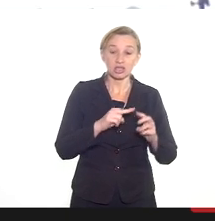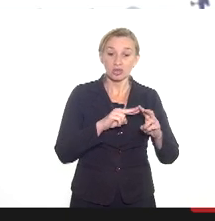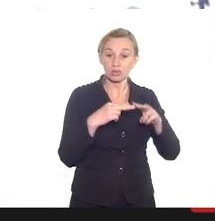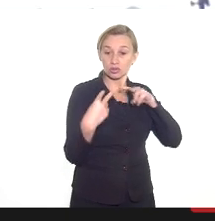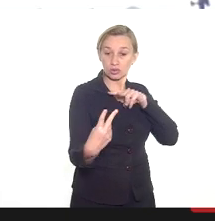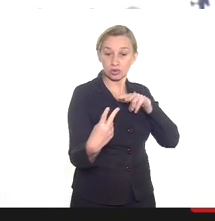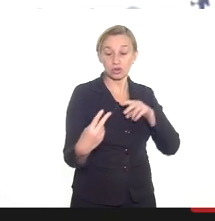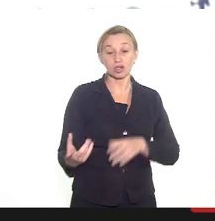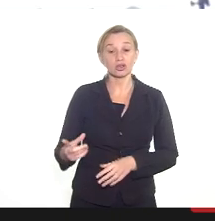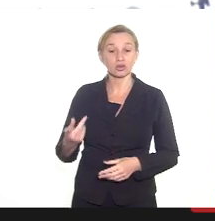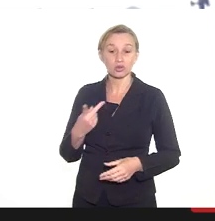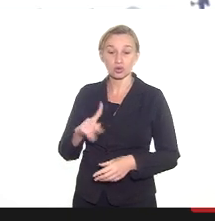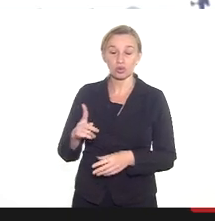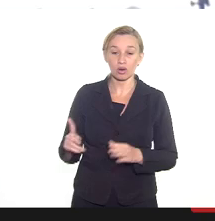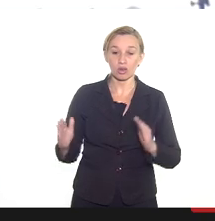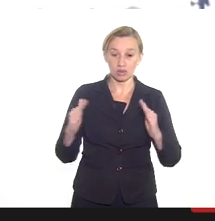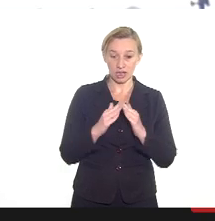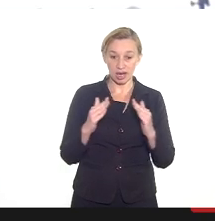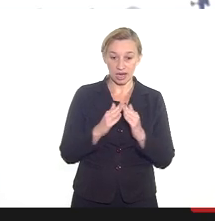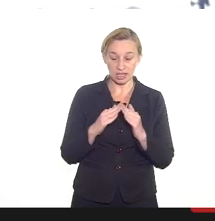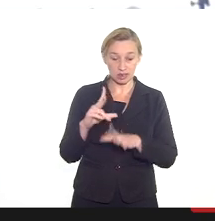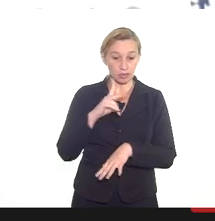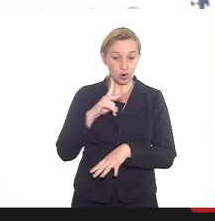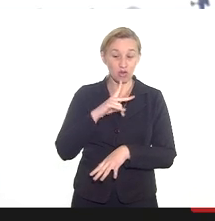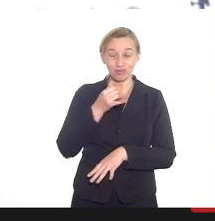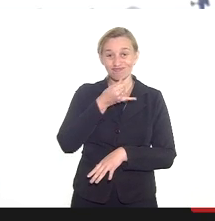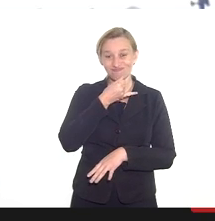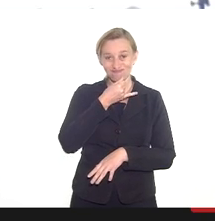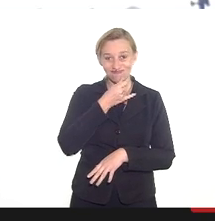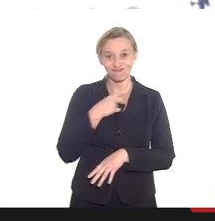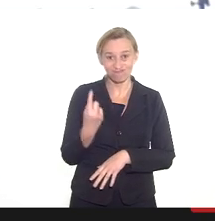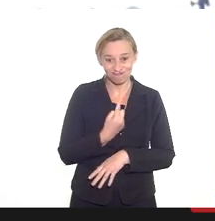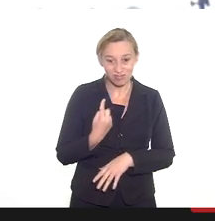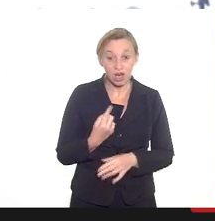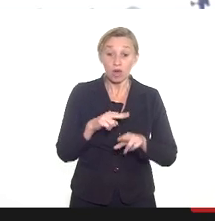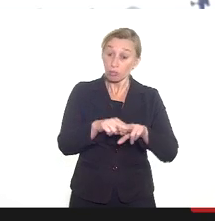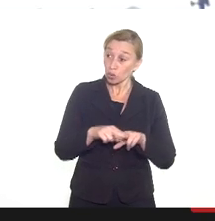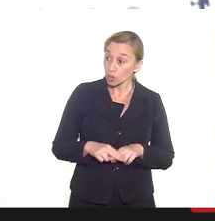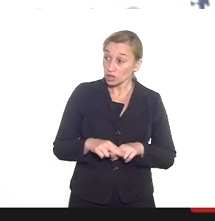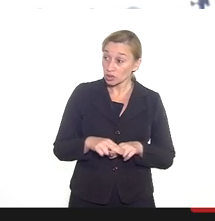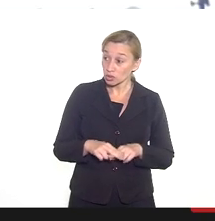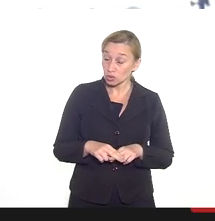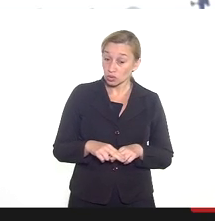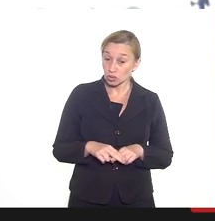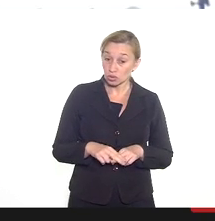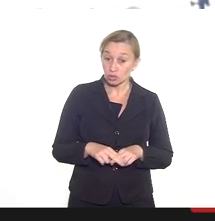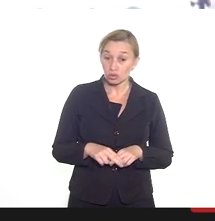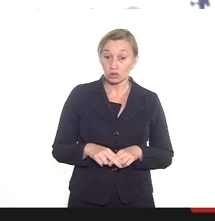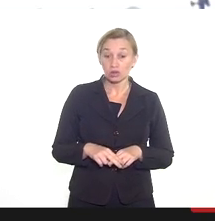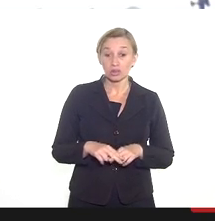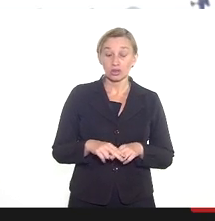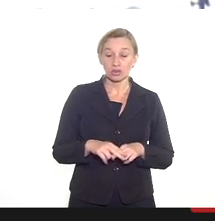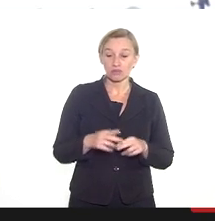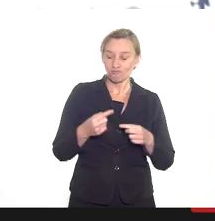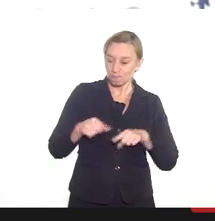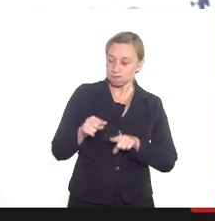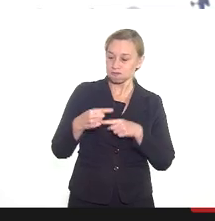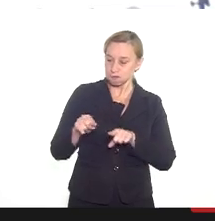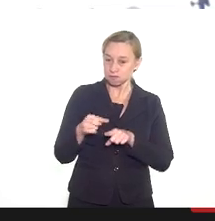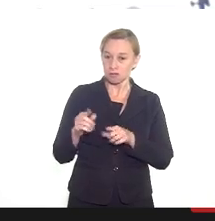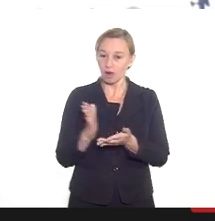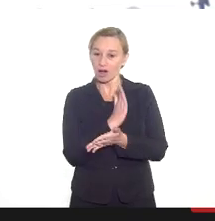isso realmente é algo que nos entristece. E por isso eu vou fazer algumas